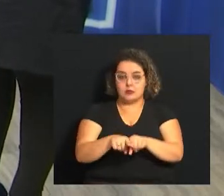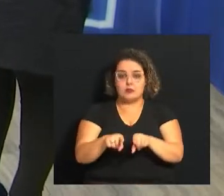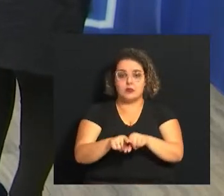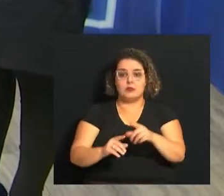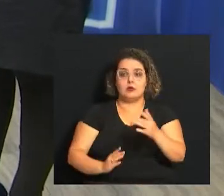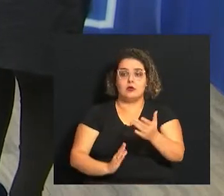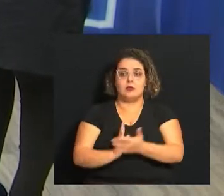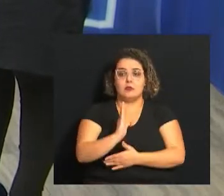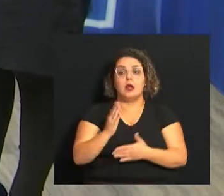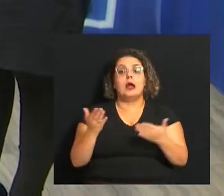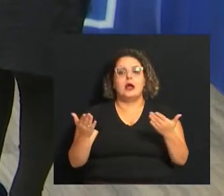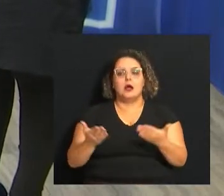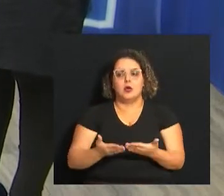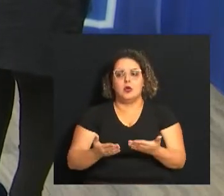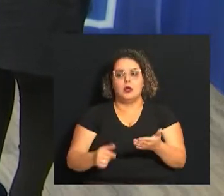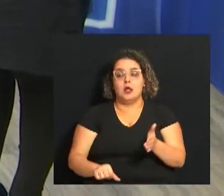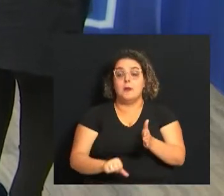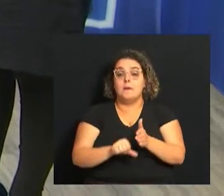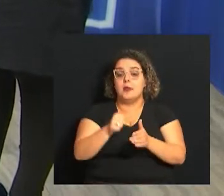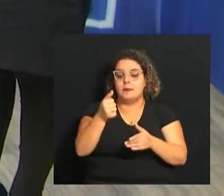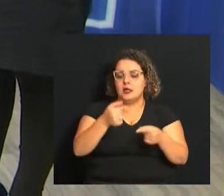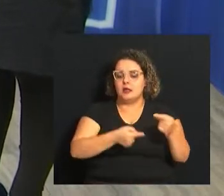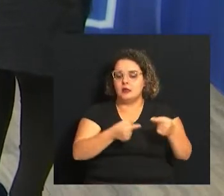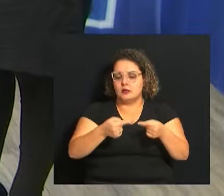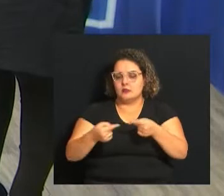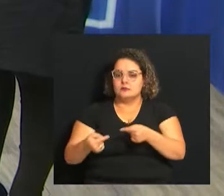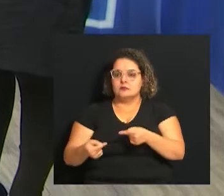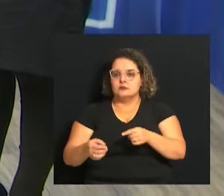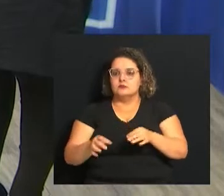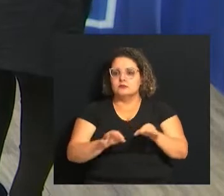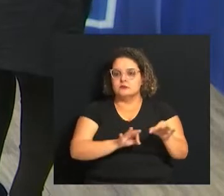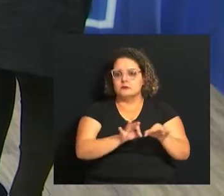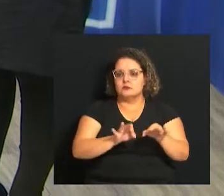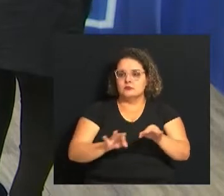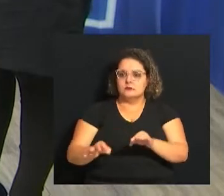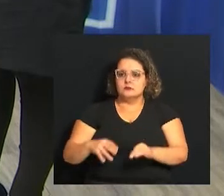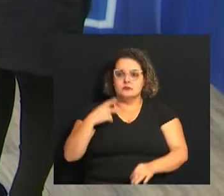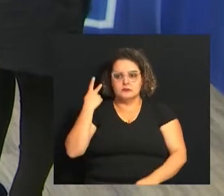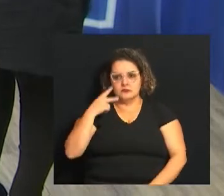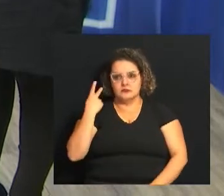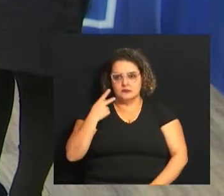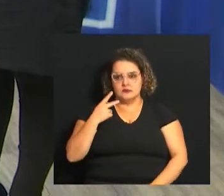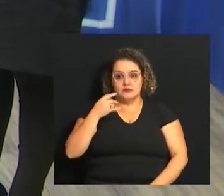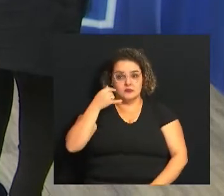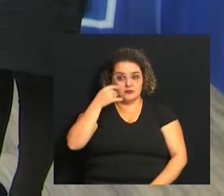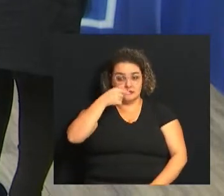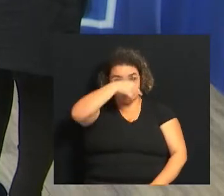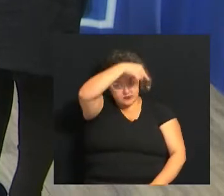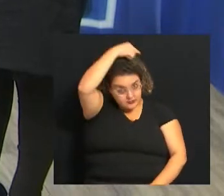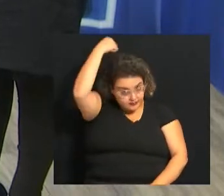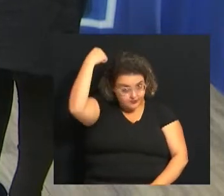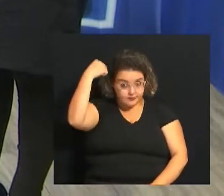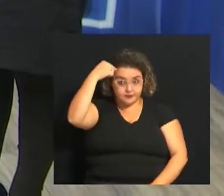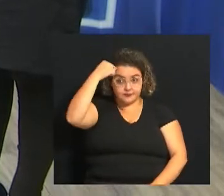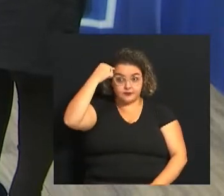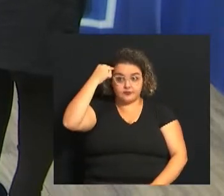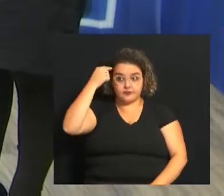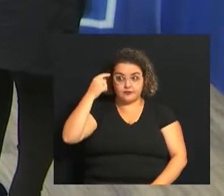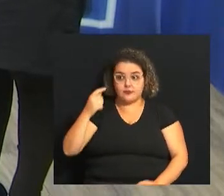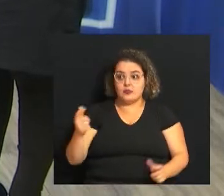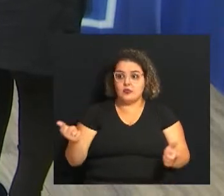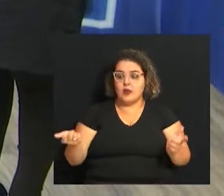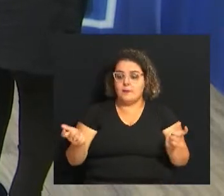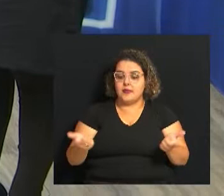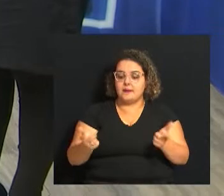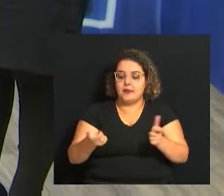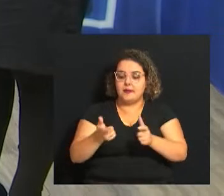que agora, em primeira discussão, um projeto de autoria do vereador Paulo Gaspar para reduzir a